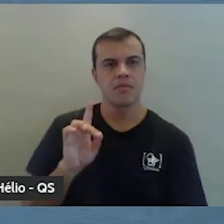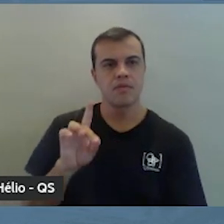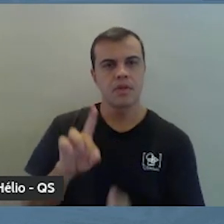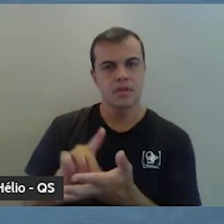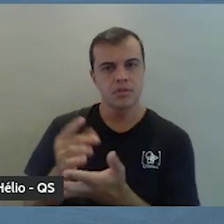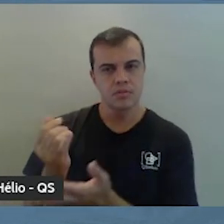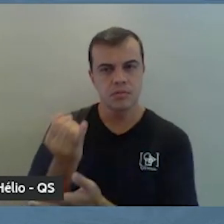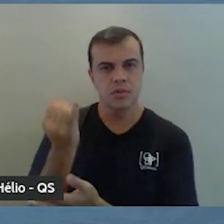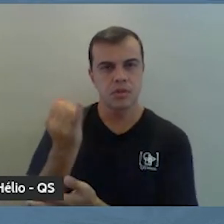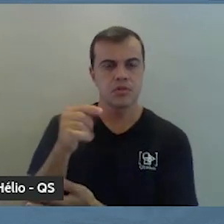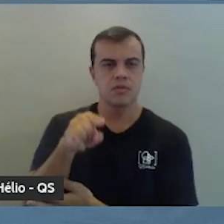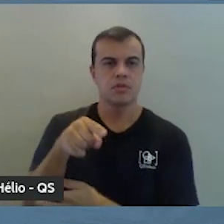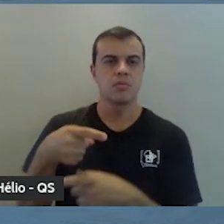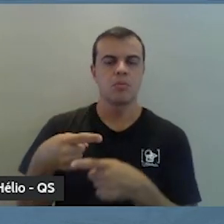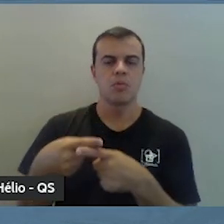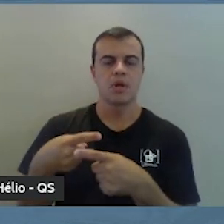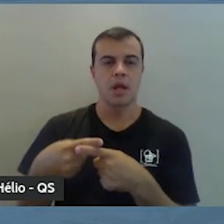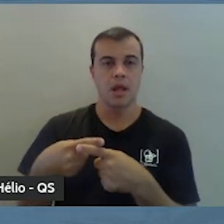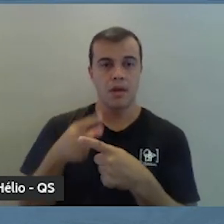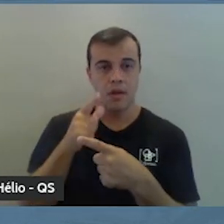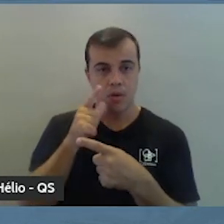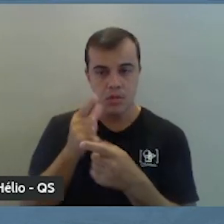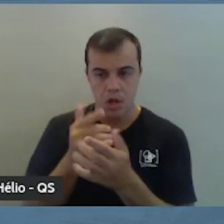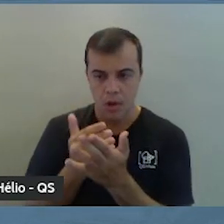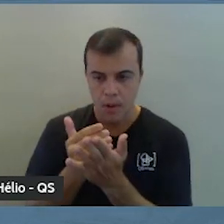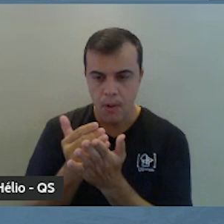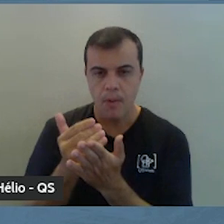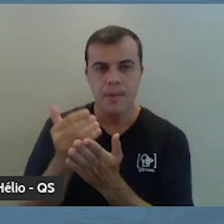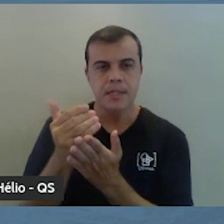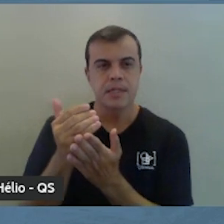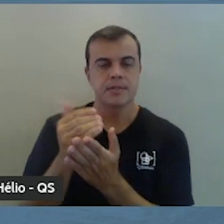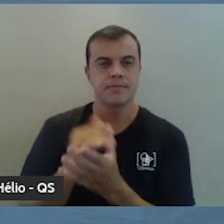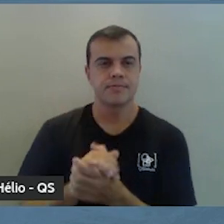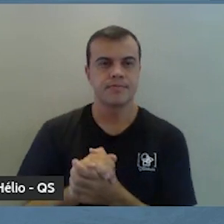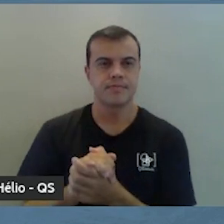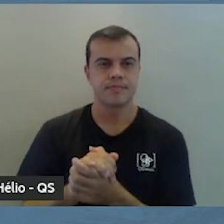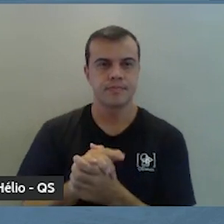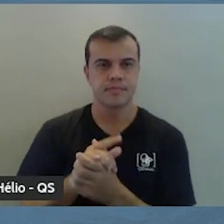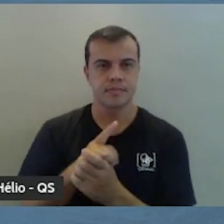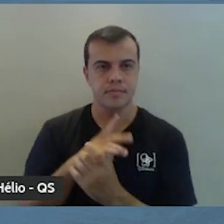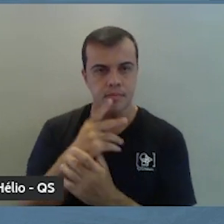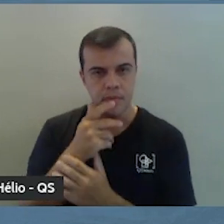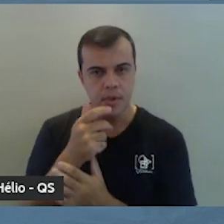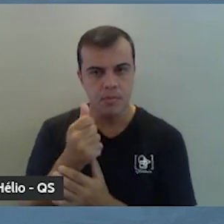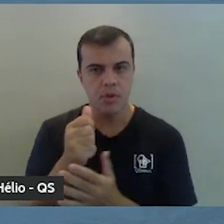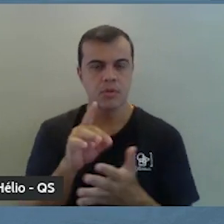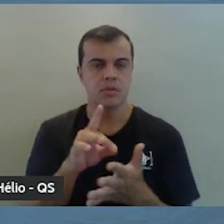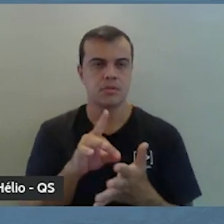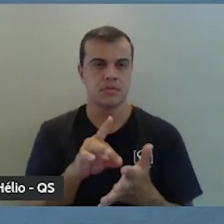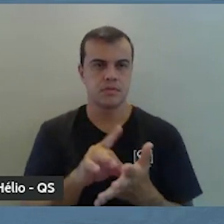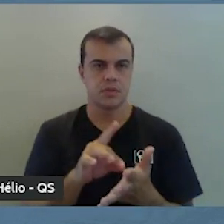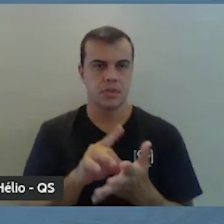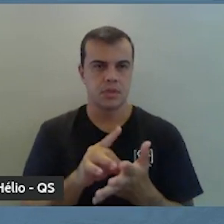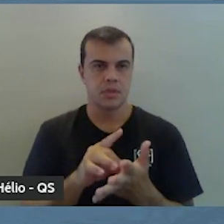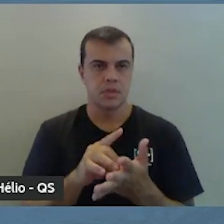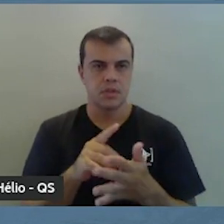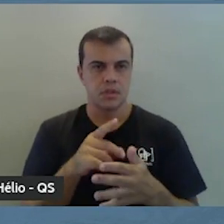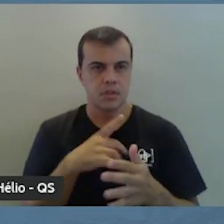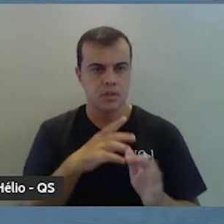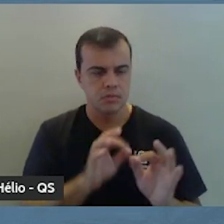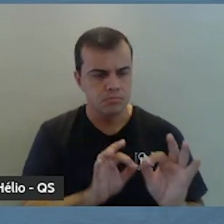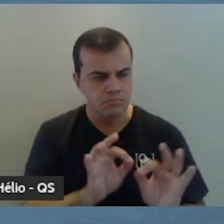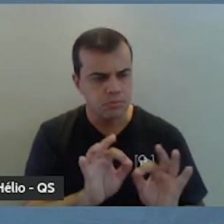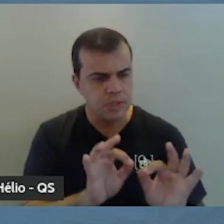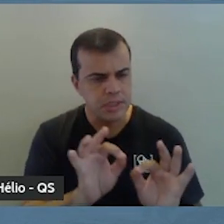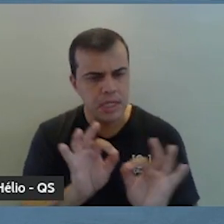importante acontecer, porque é isso que vai começar a lapidar mesmo as pedras do